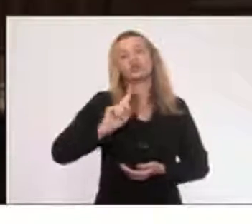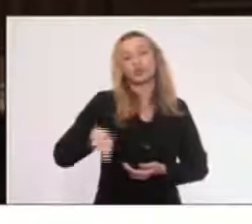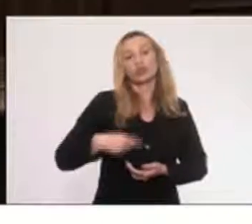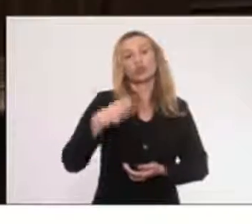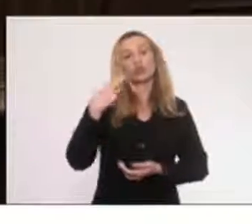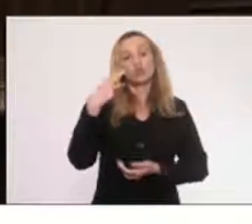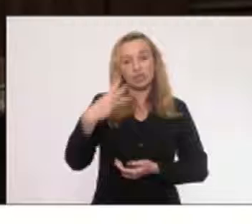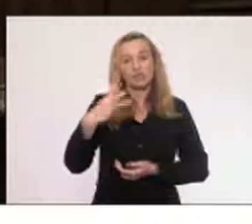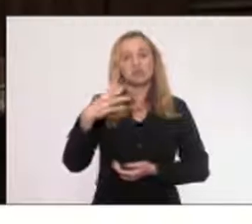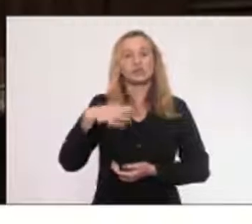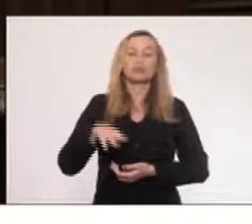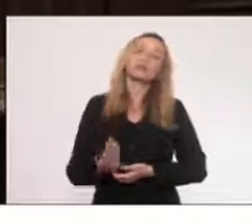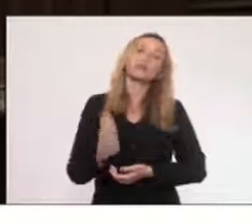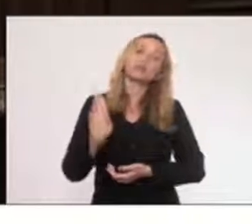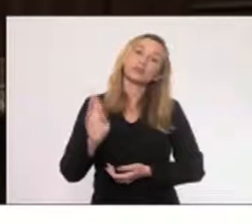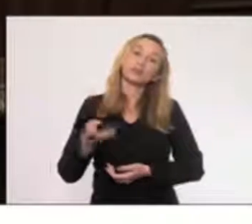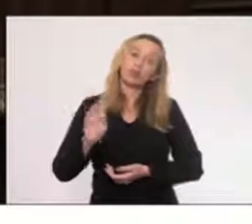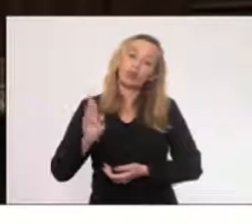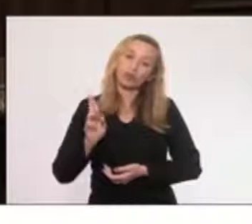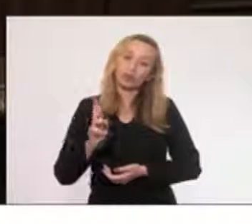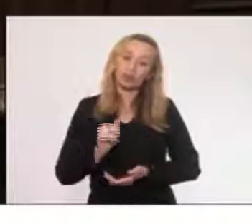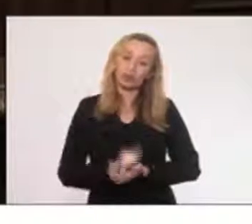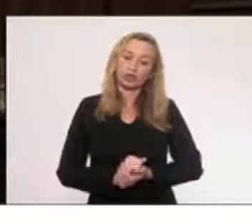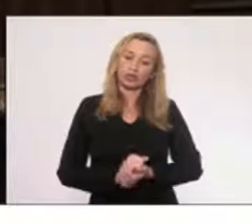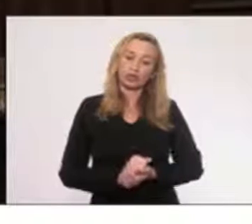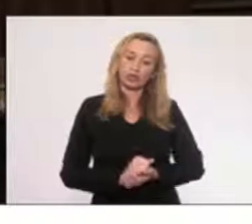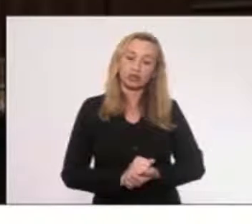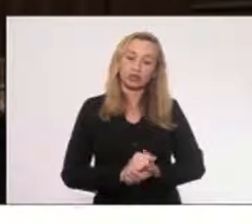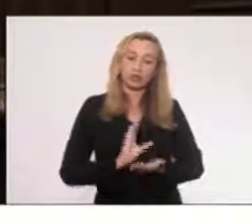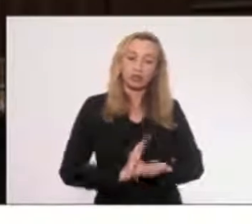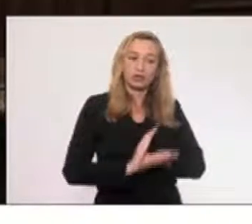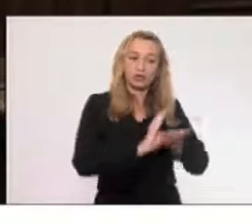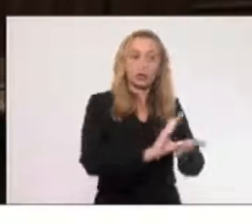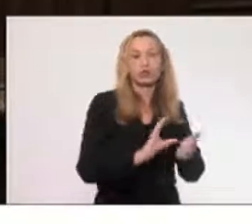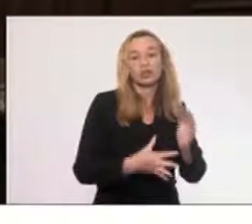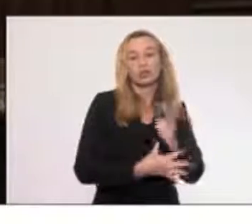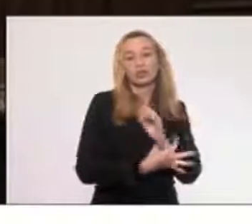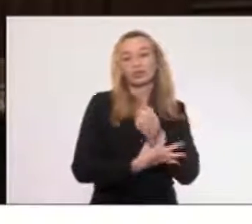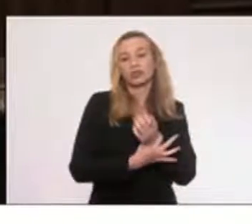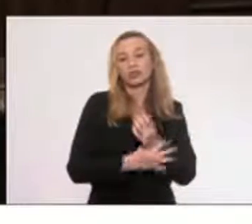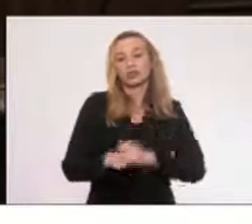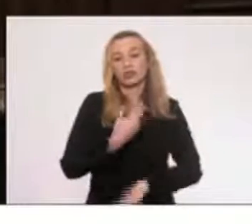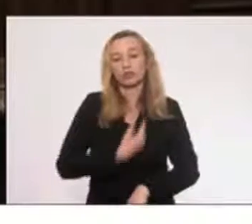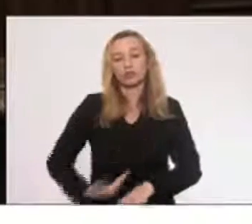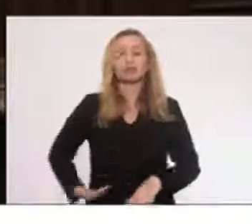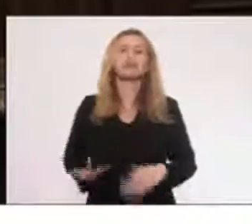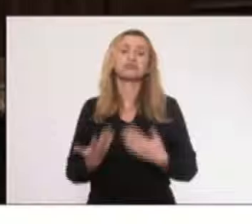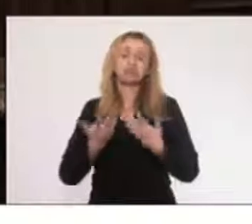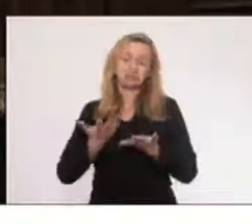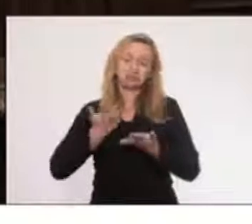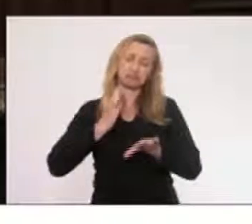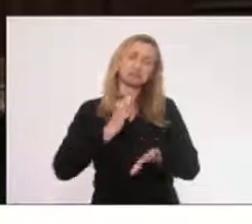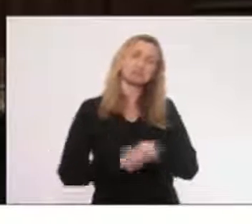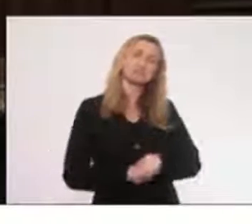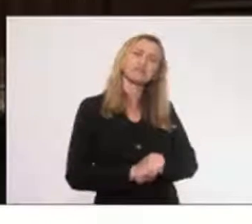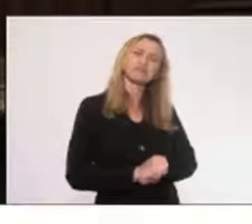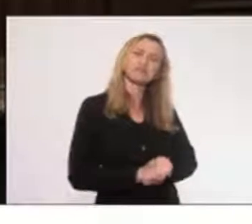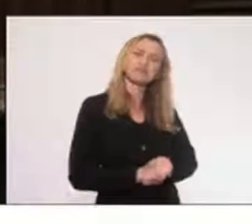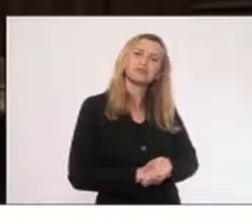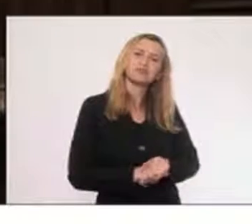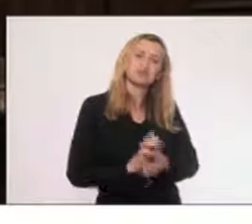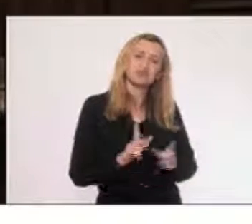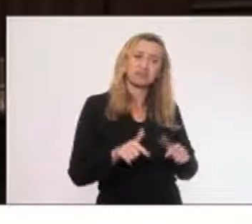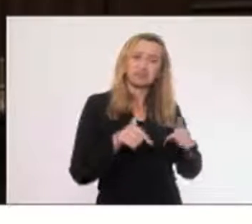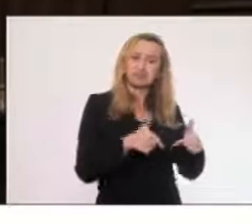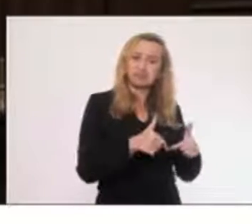2,3 bilhões de reais em segurança pública. Ou seja, em